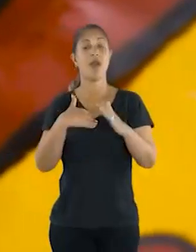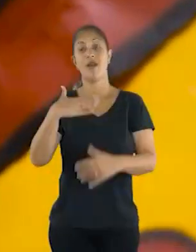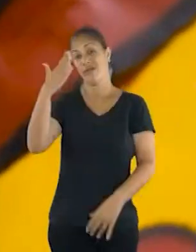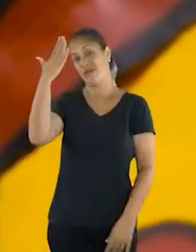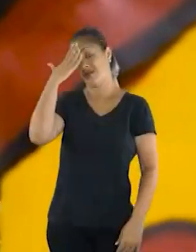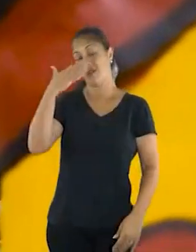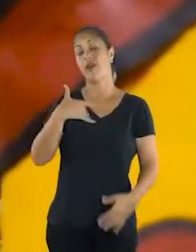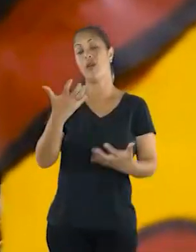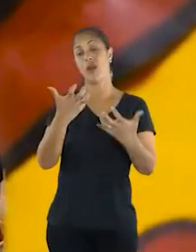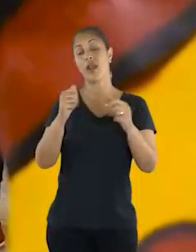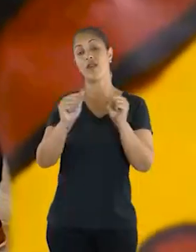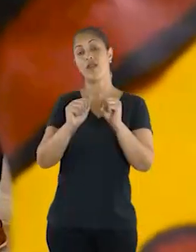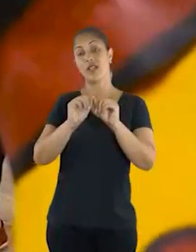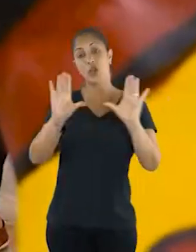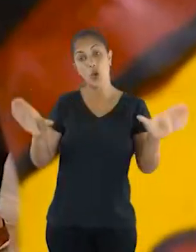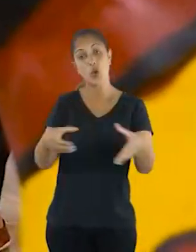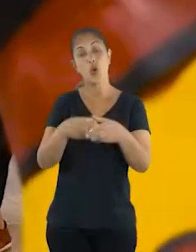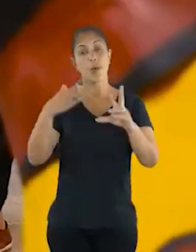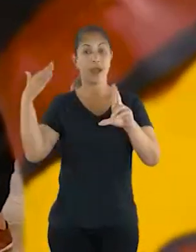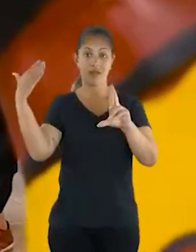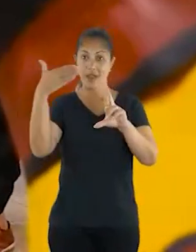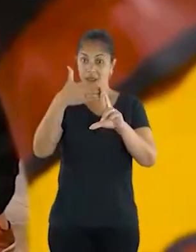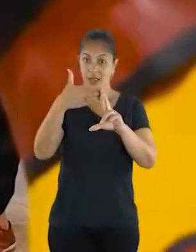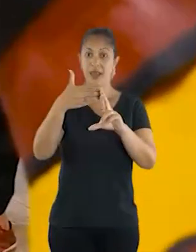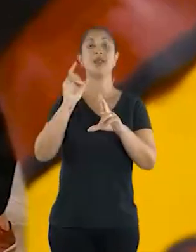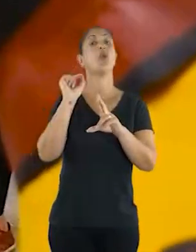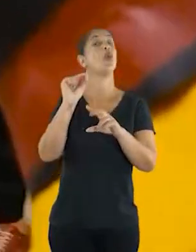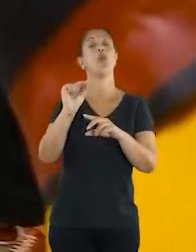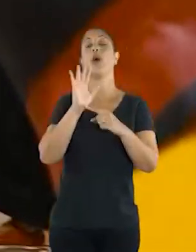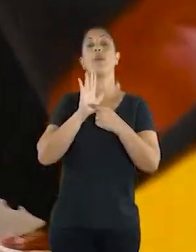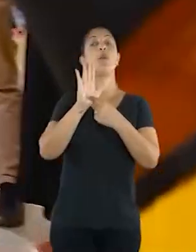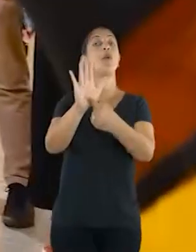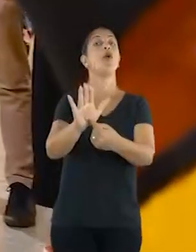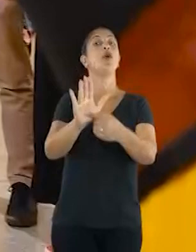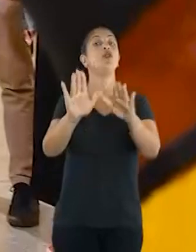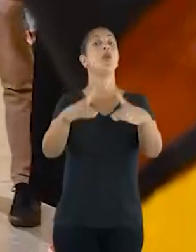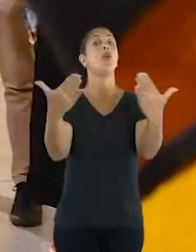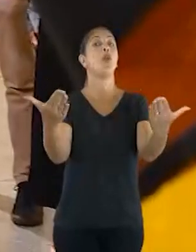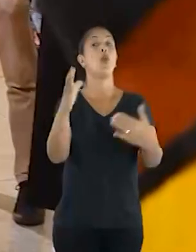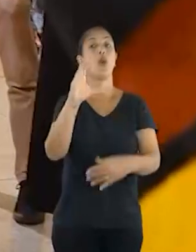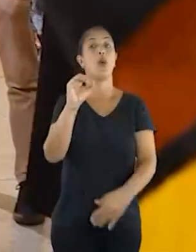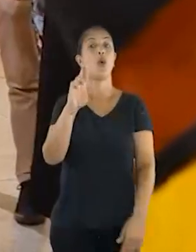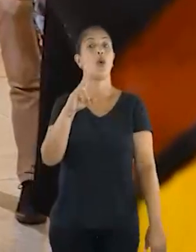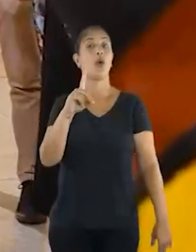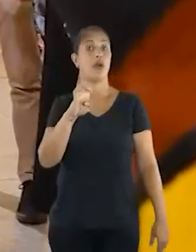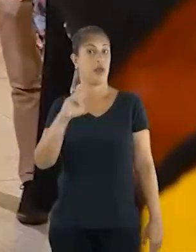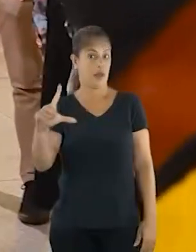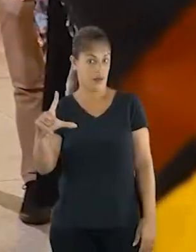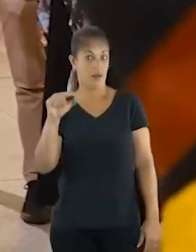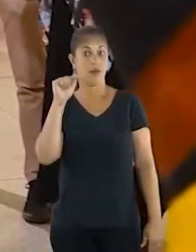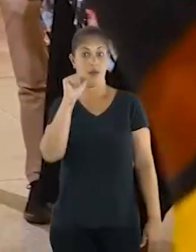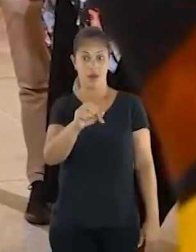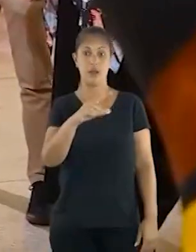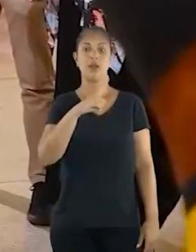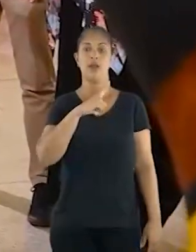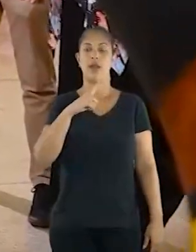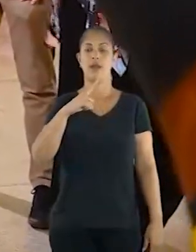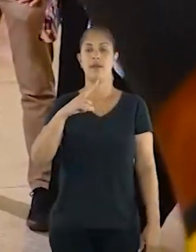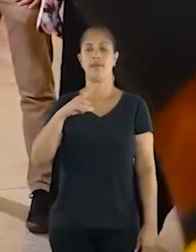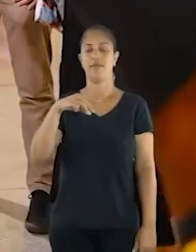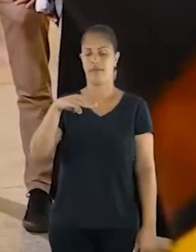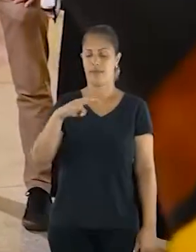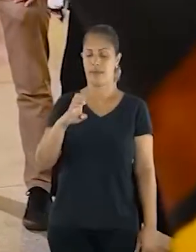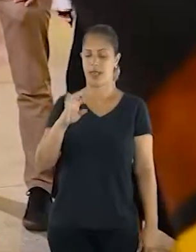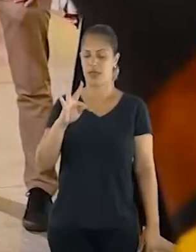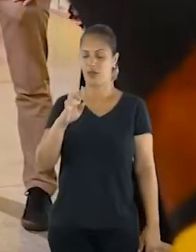quis fazer um núcleo chamado Referências, mostrando o cordel. Então, a gente tem Mestre Dila,